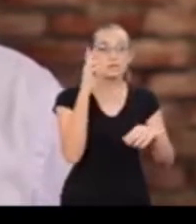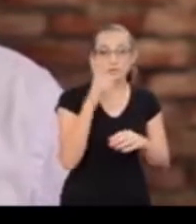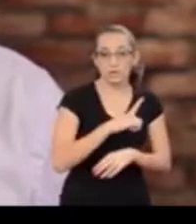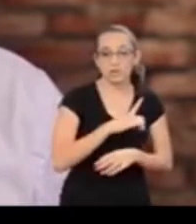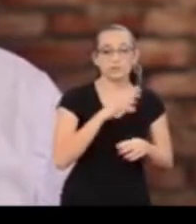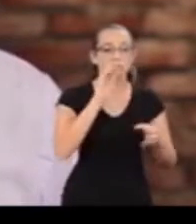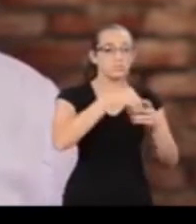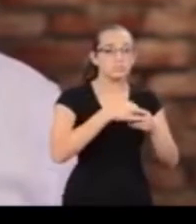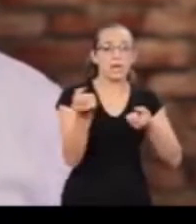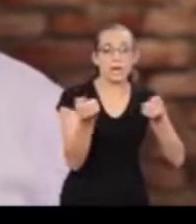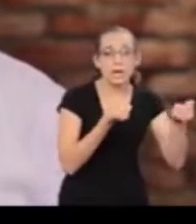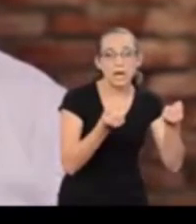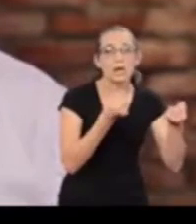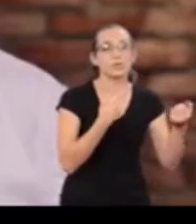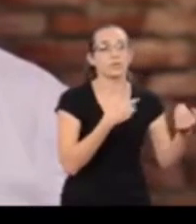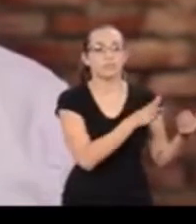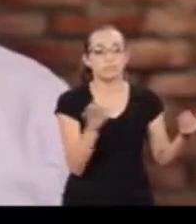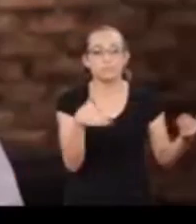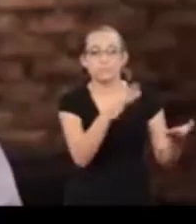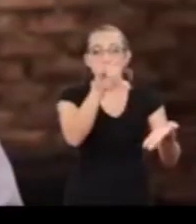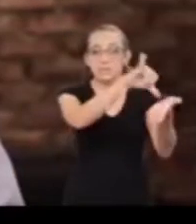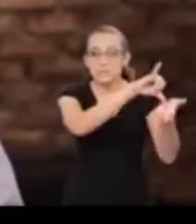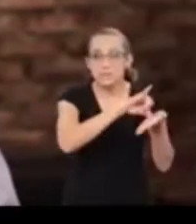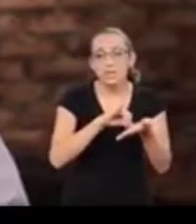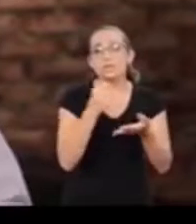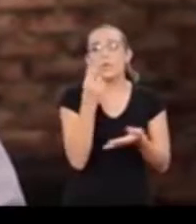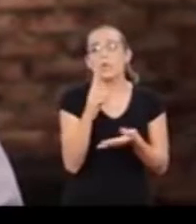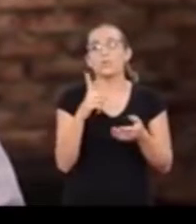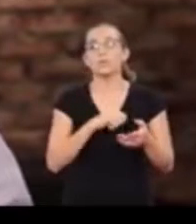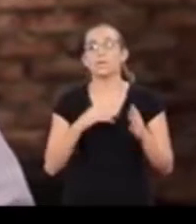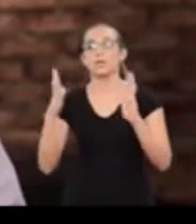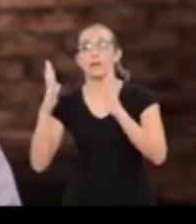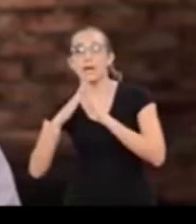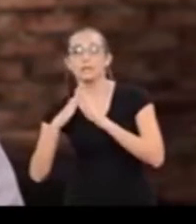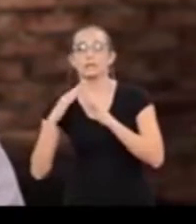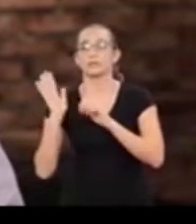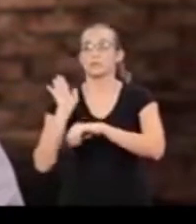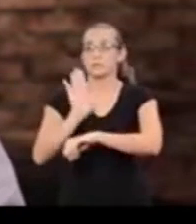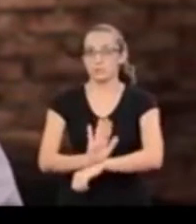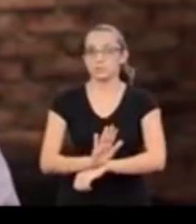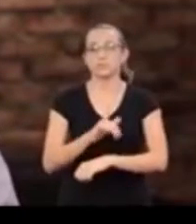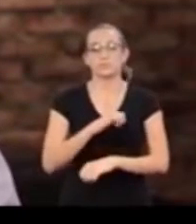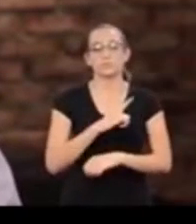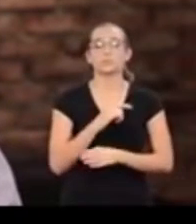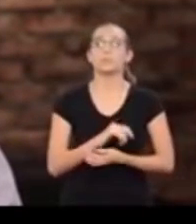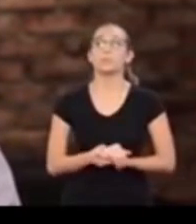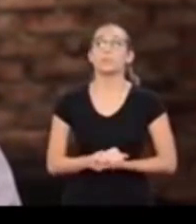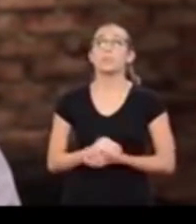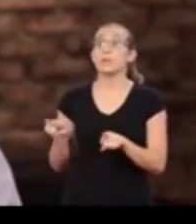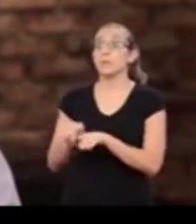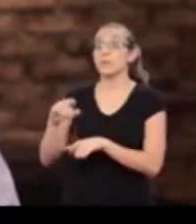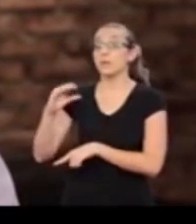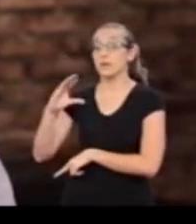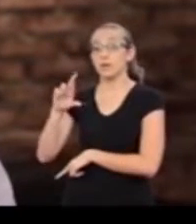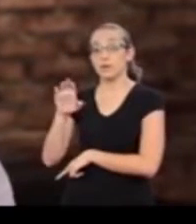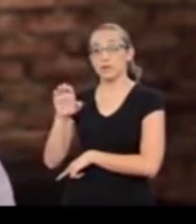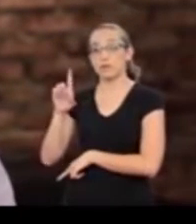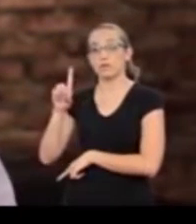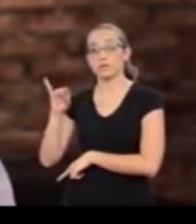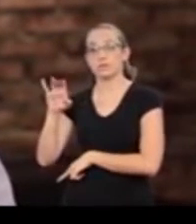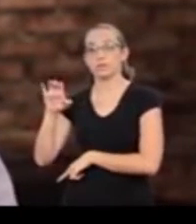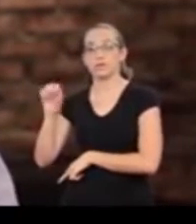que desejam se locomover nos grandes centros ou se hospedar. Um outro bom exemplo de economia compartilhada é o CredS, que a